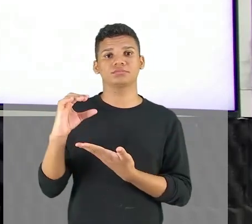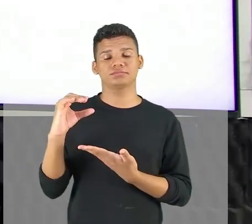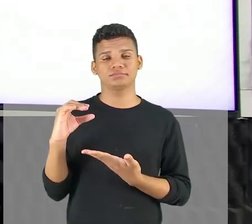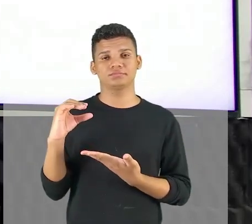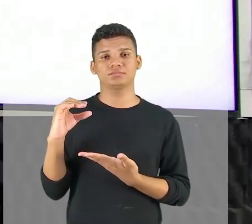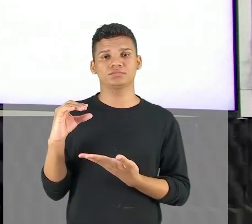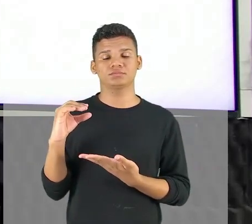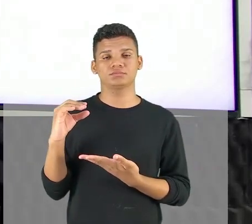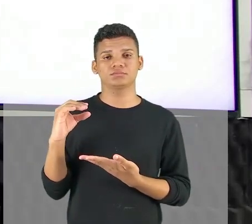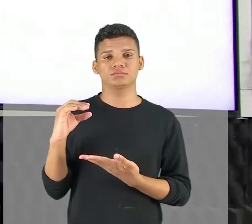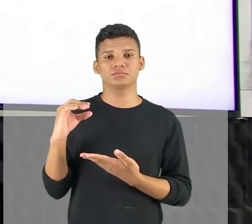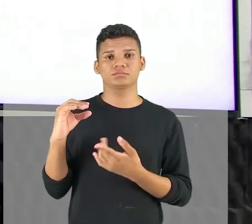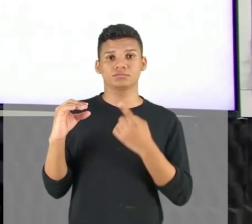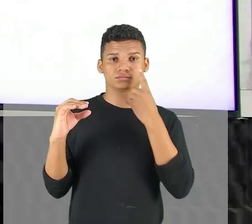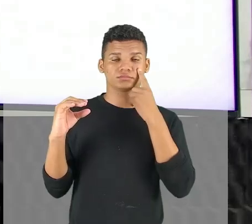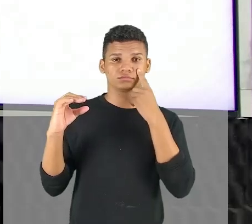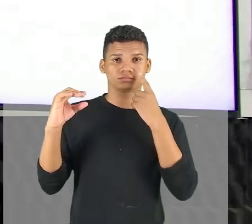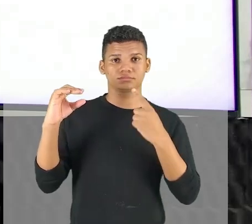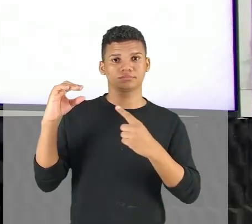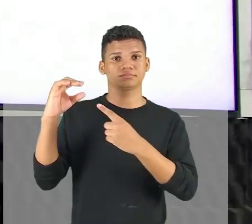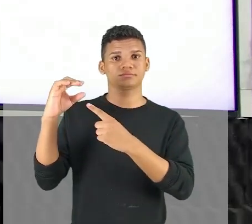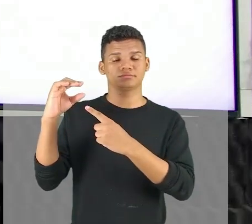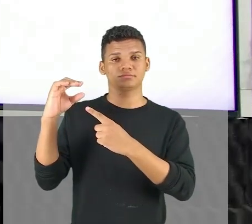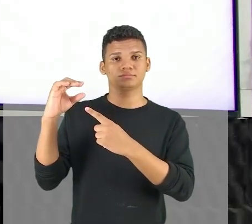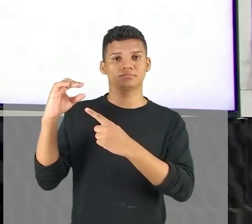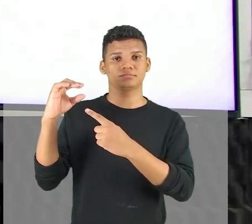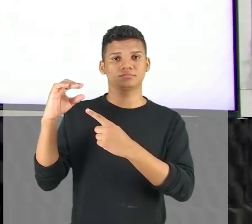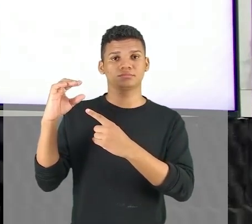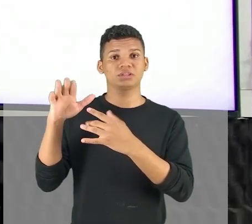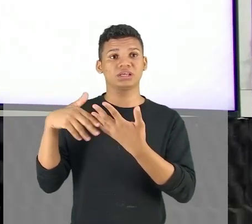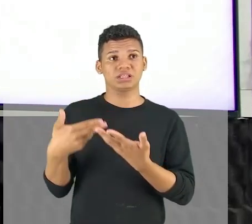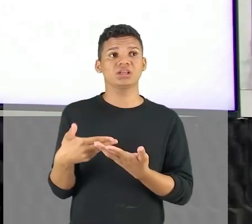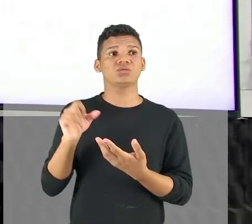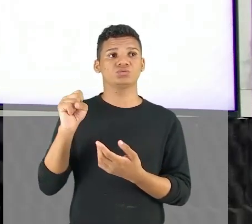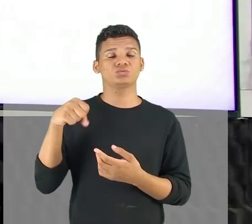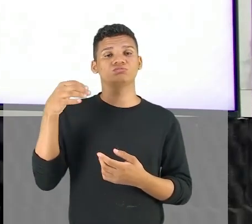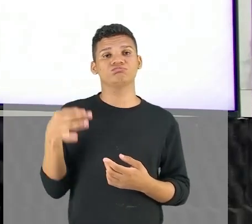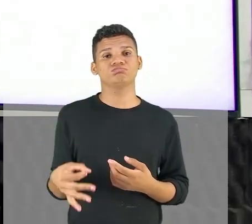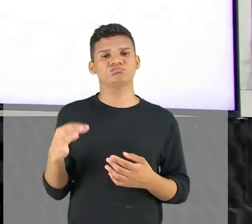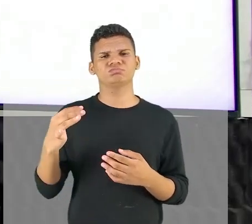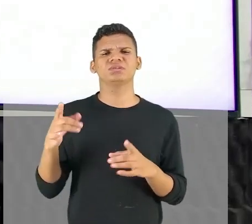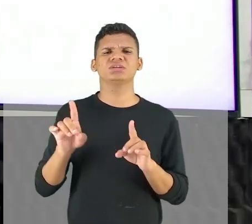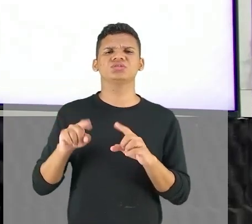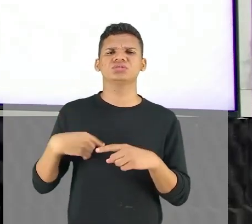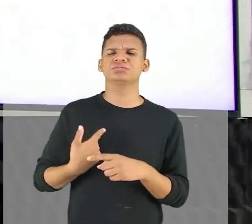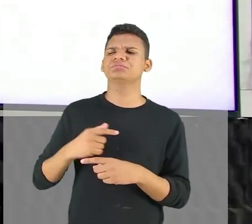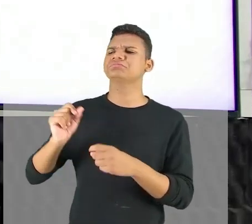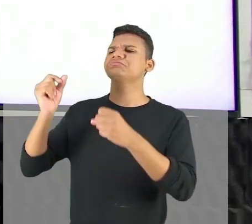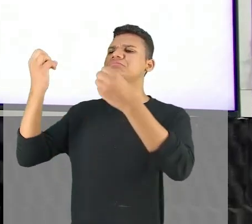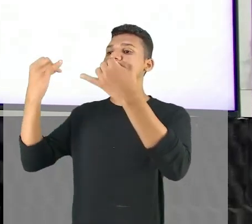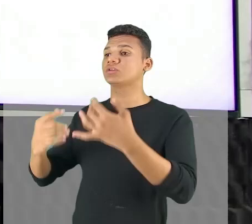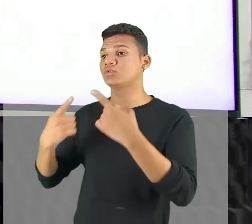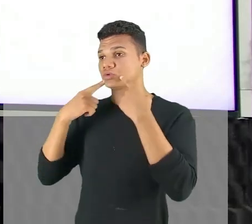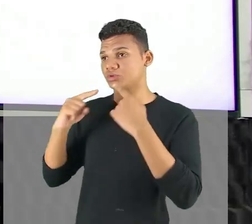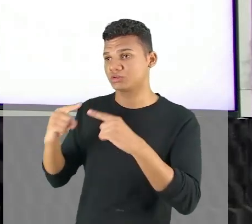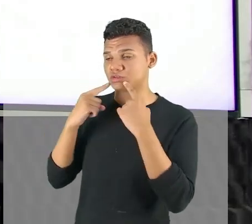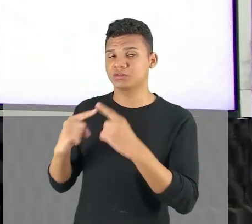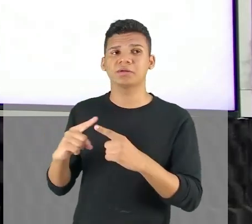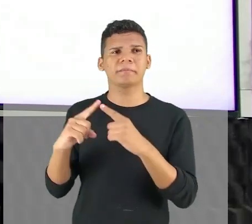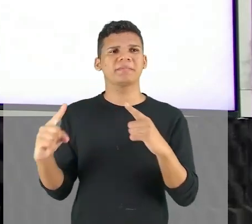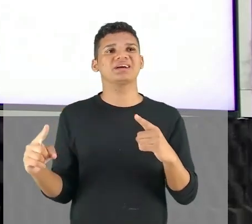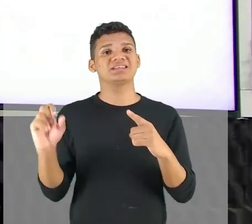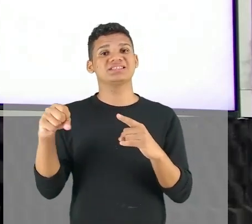rebanho capaz de atrofiar a vontade de potência dos indivíduos. É exatamente isso. O Nietzsche vai criticar essa moral de rebanho que